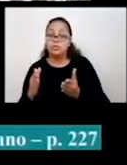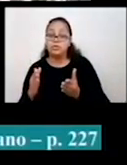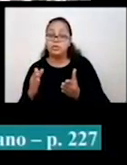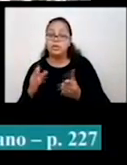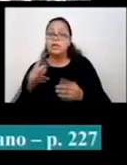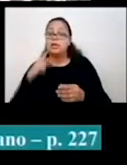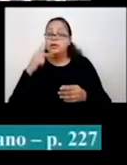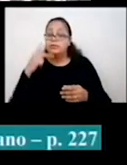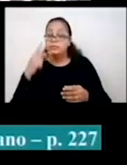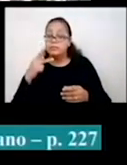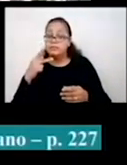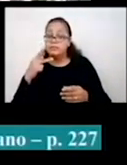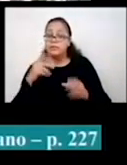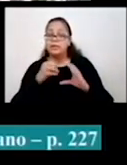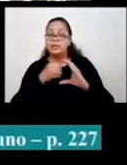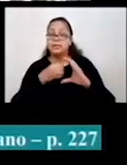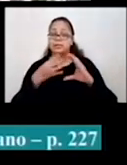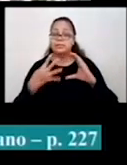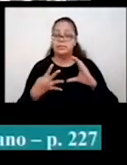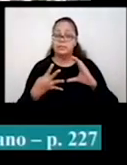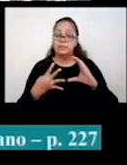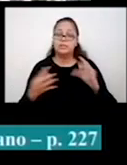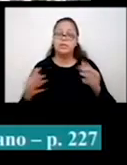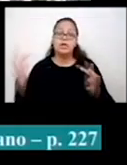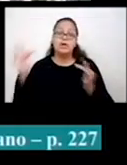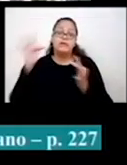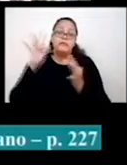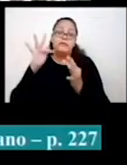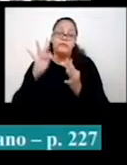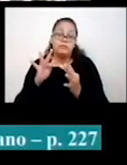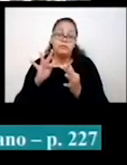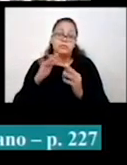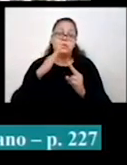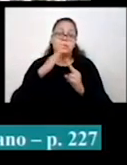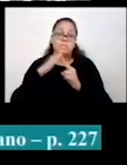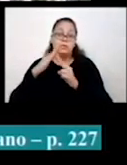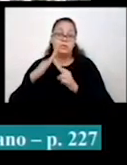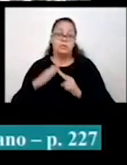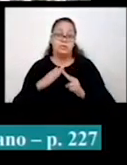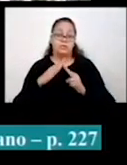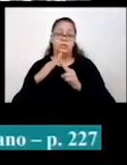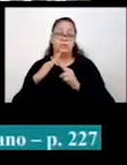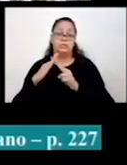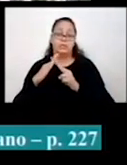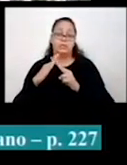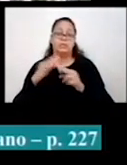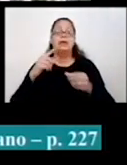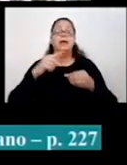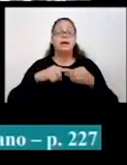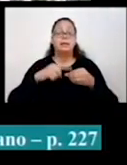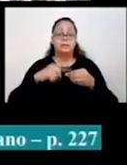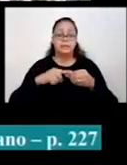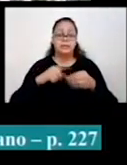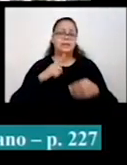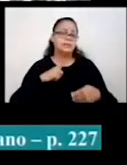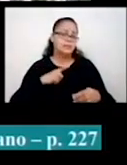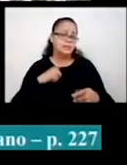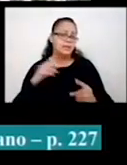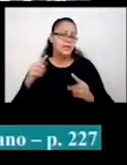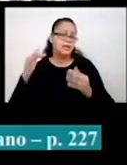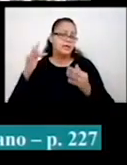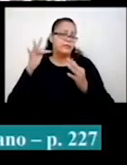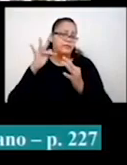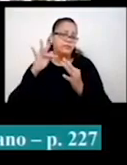vamos definir aí o que é função urbana. A função urbana é a concentração de atividades relacionadas a um setor específico. Então as cidades elas têm